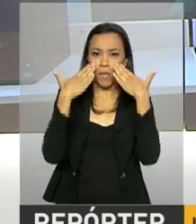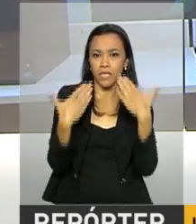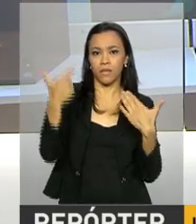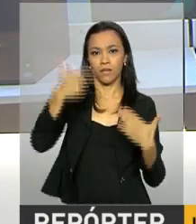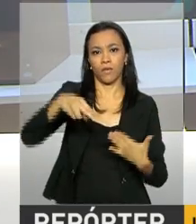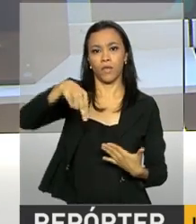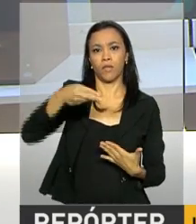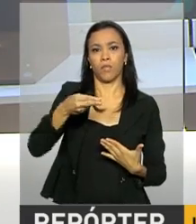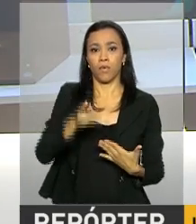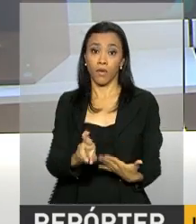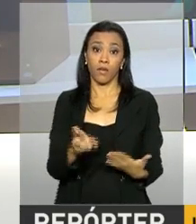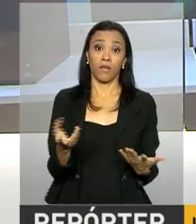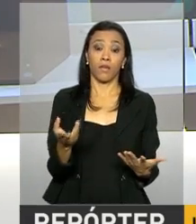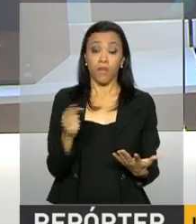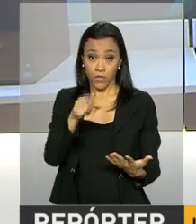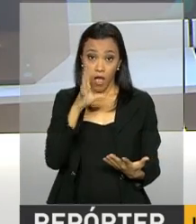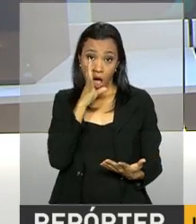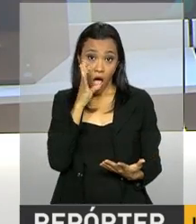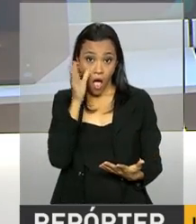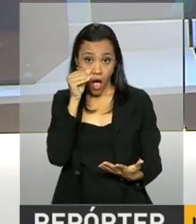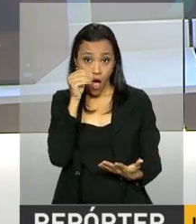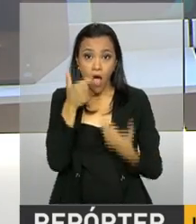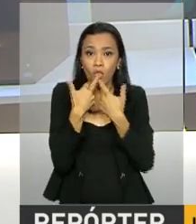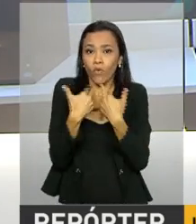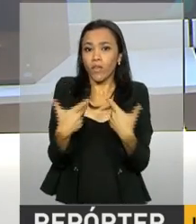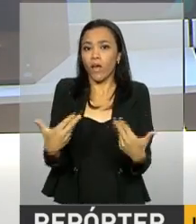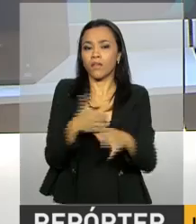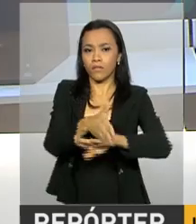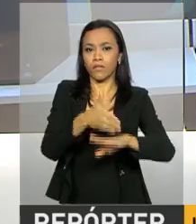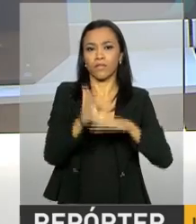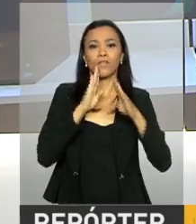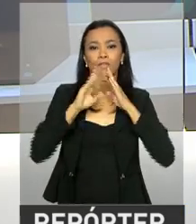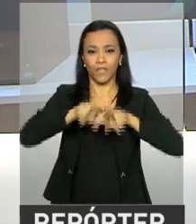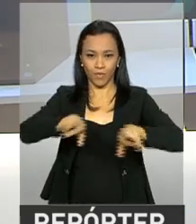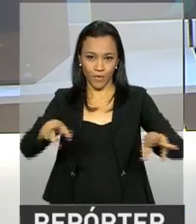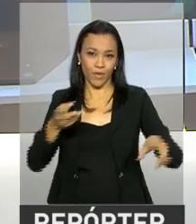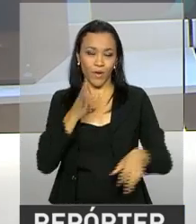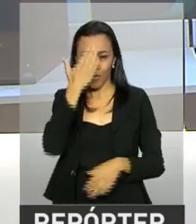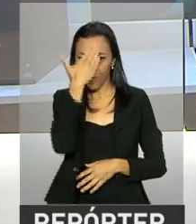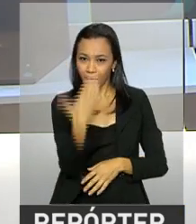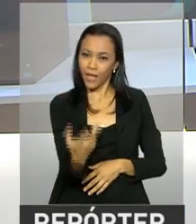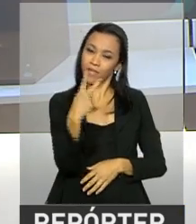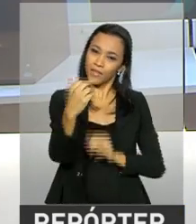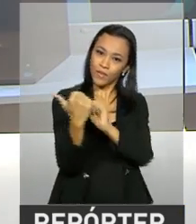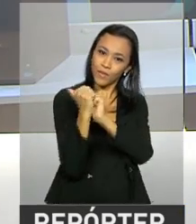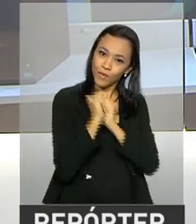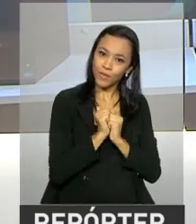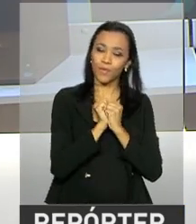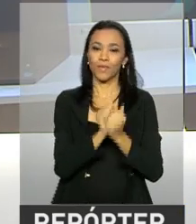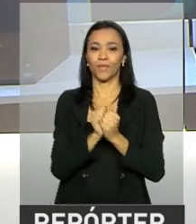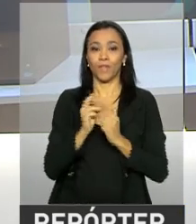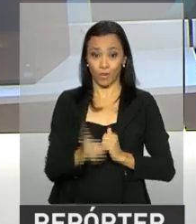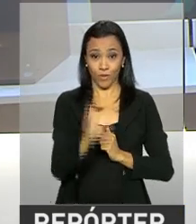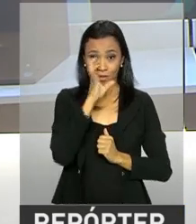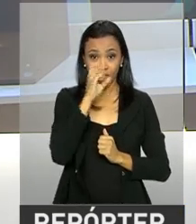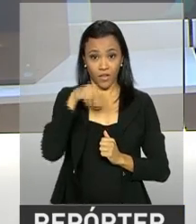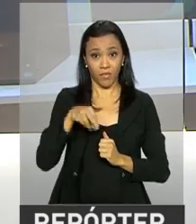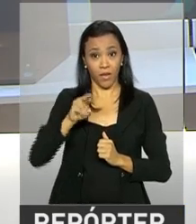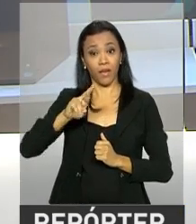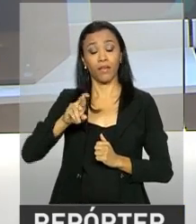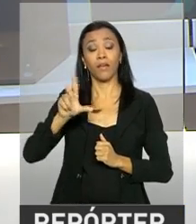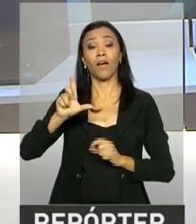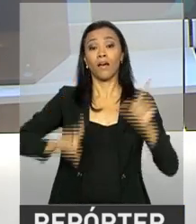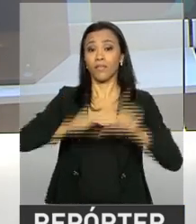repórter NBR acompanhe também as novidades em nossas redes sociais obrigada pela sua companhia e continue com a gente aqui na